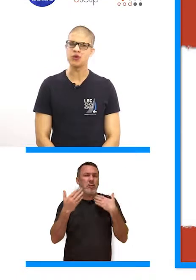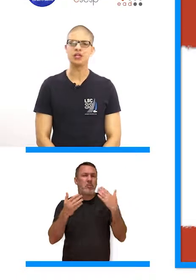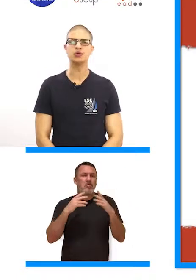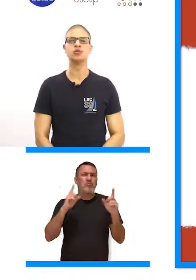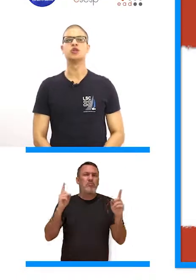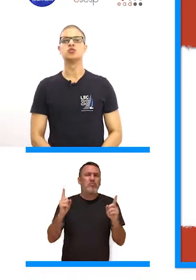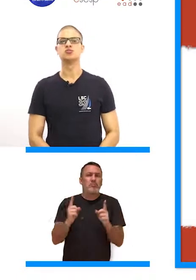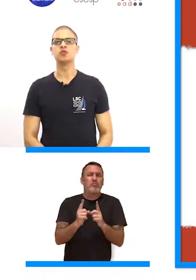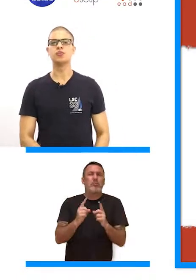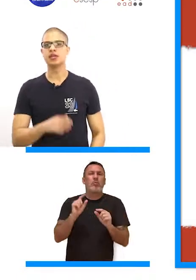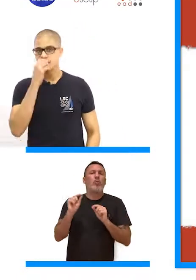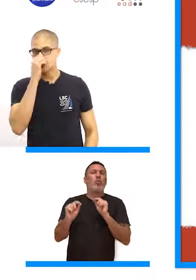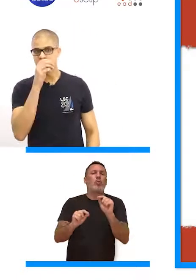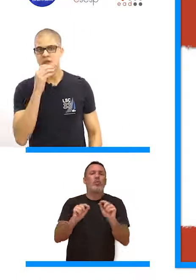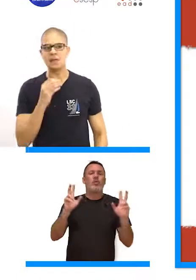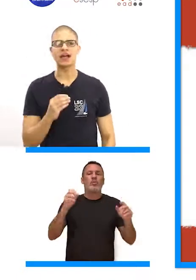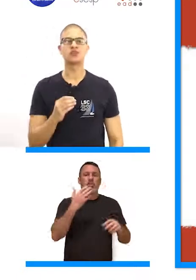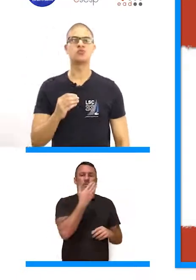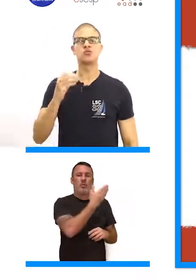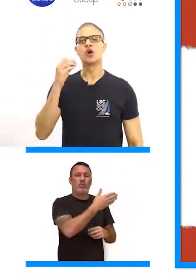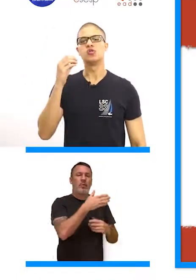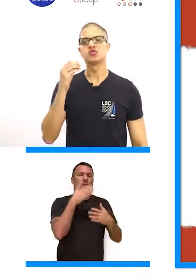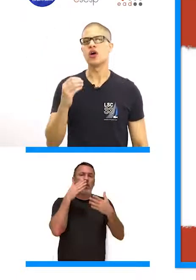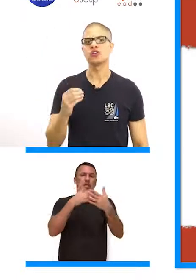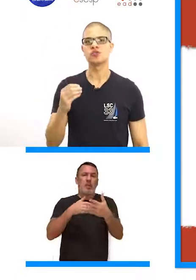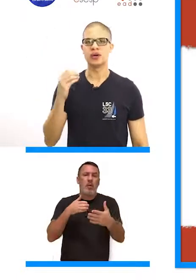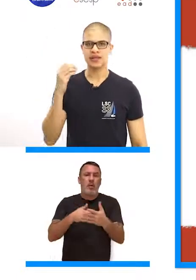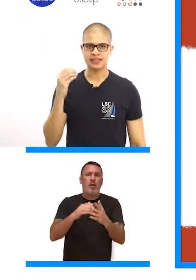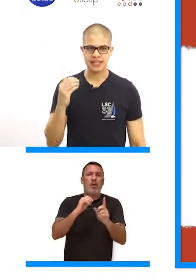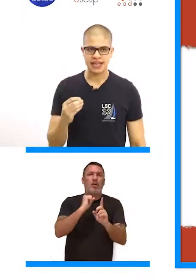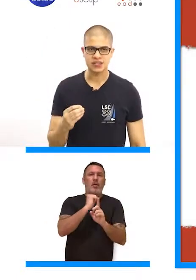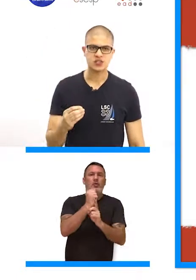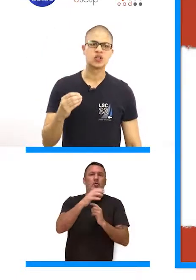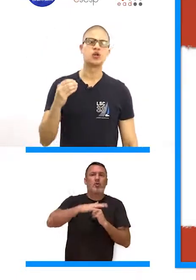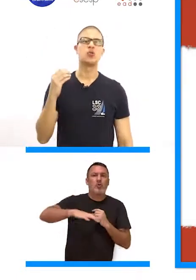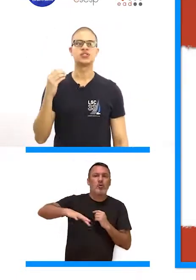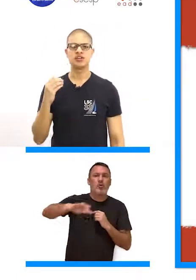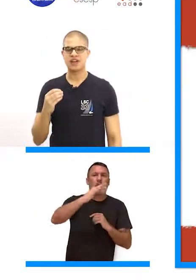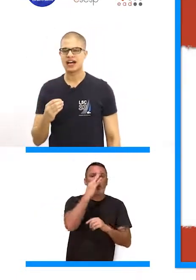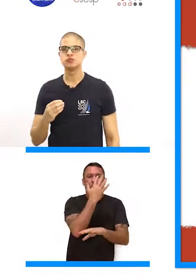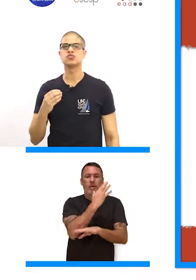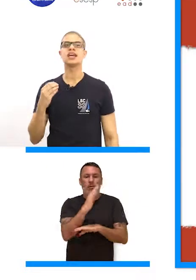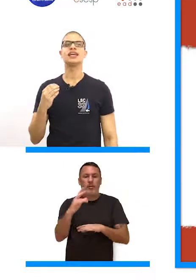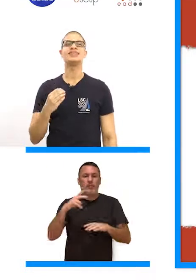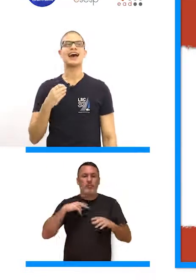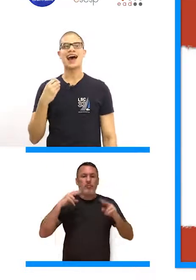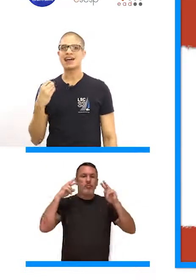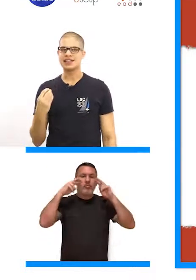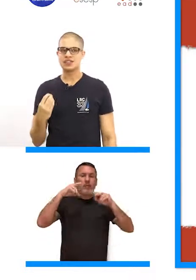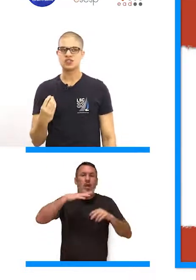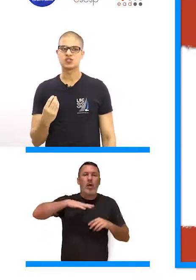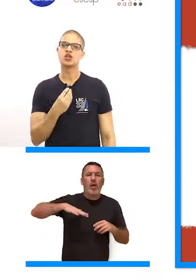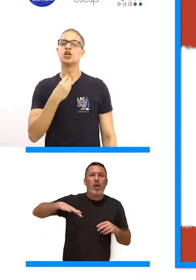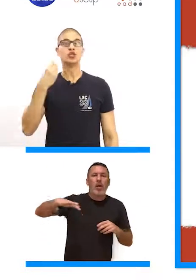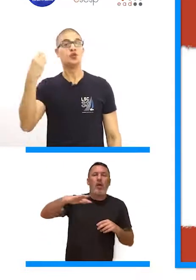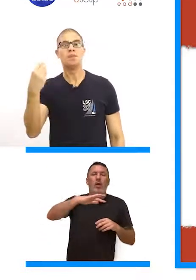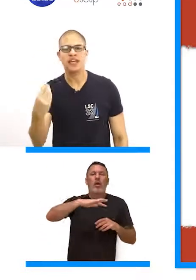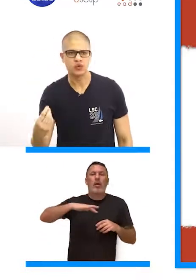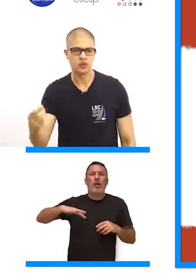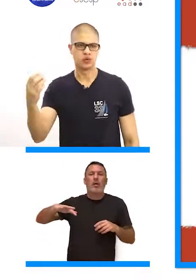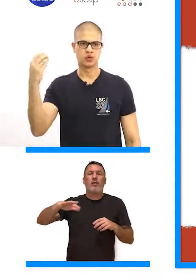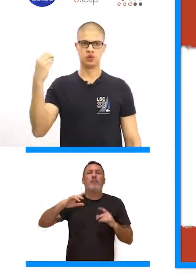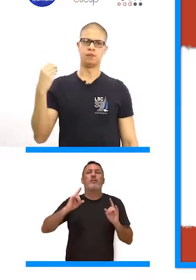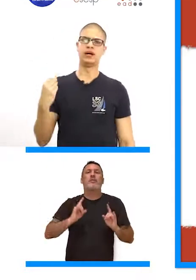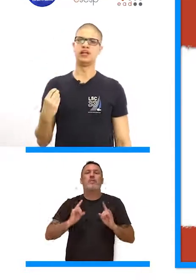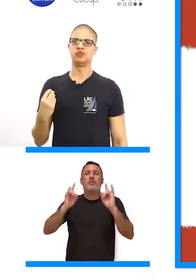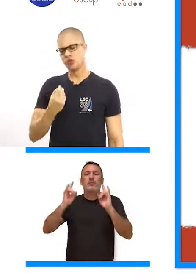um pouquinho sobre os impactos socioambientais observados em áreas no